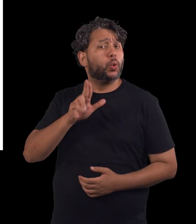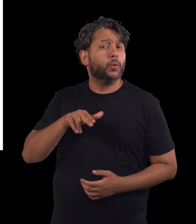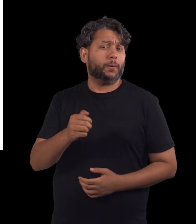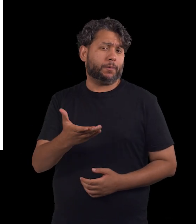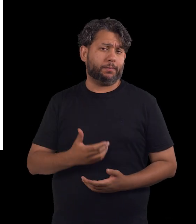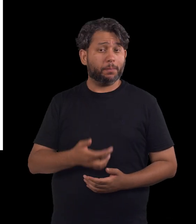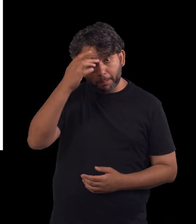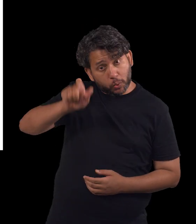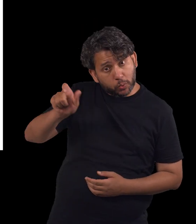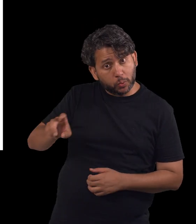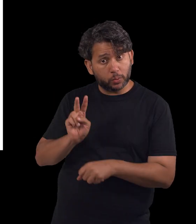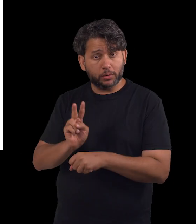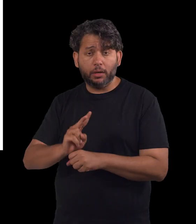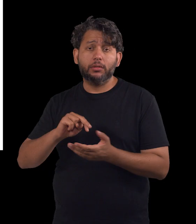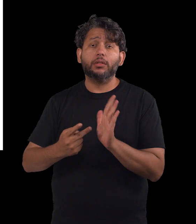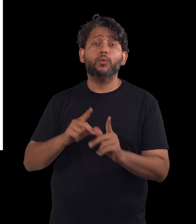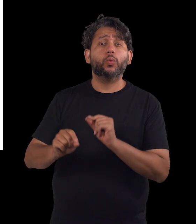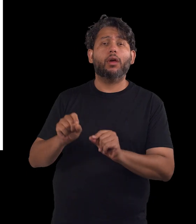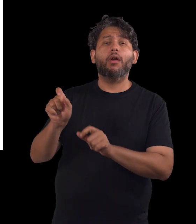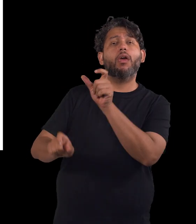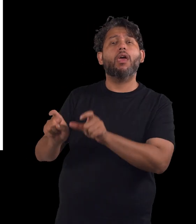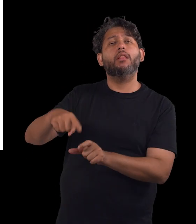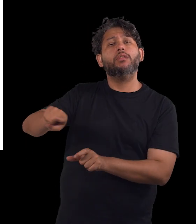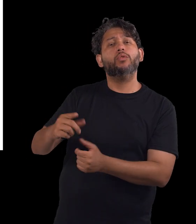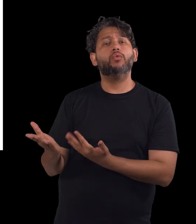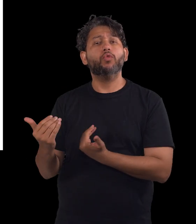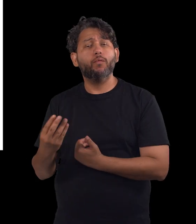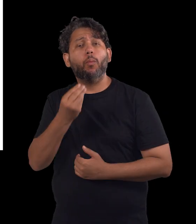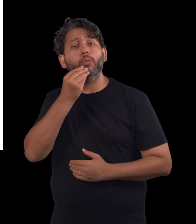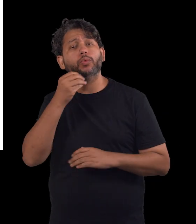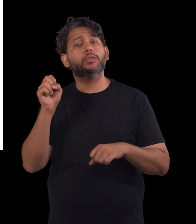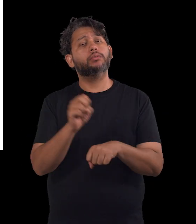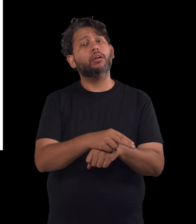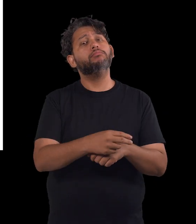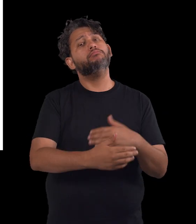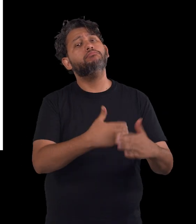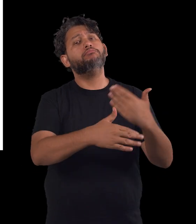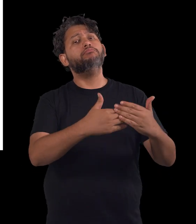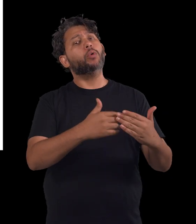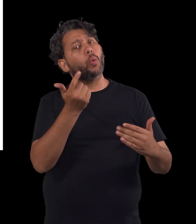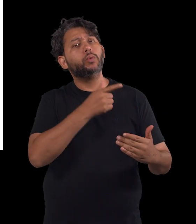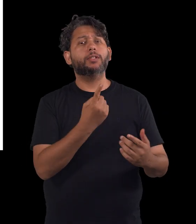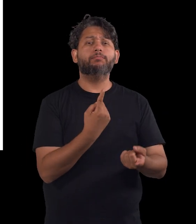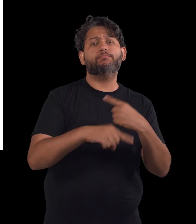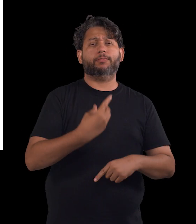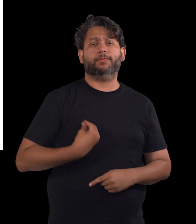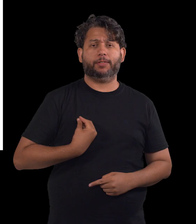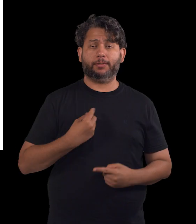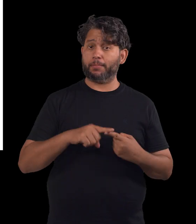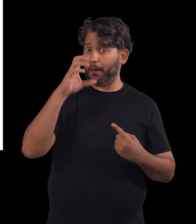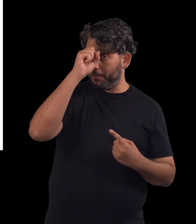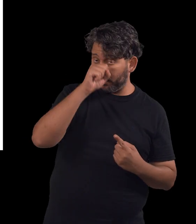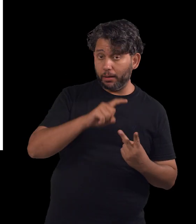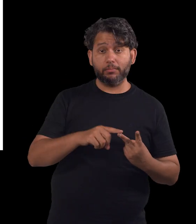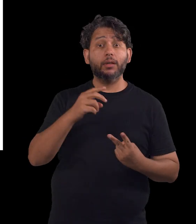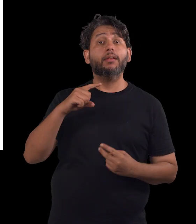das pessoas passa, portanto, por garantir que todos os jovens tenham oportunidades reais de desenvolver seus potenciais, de